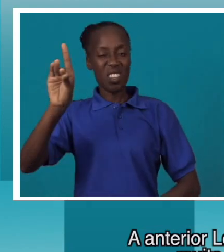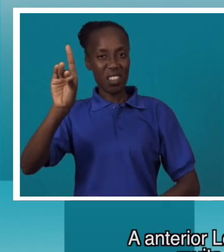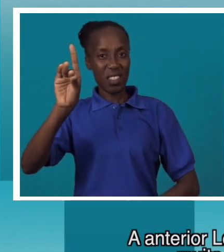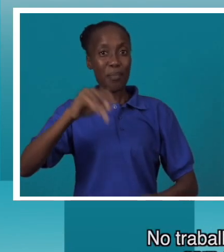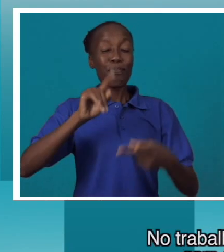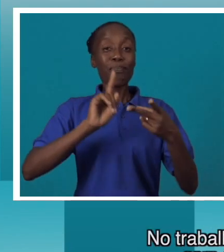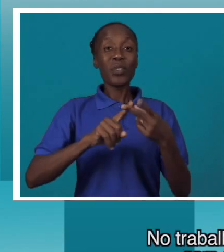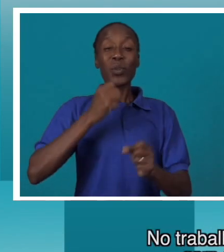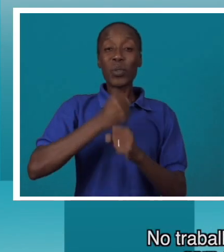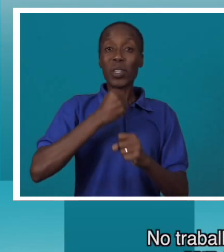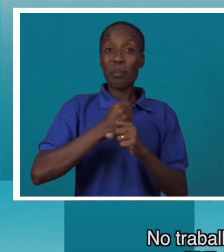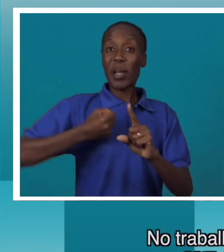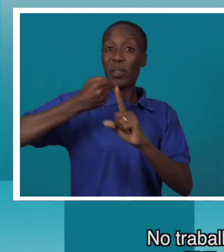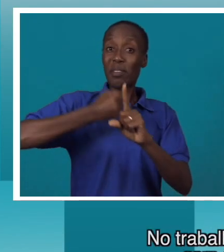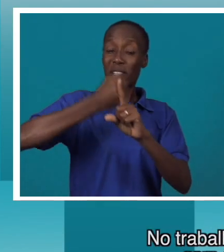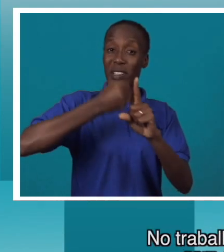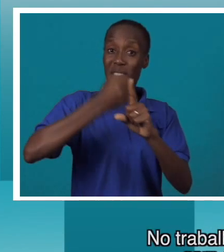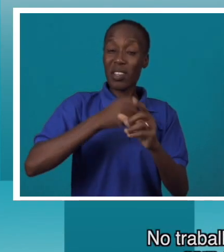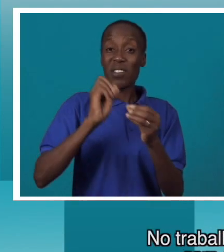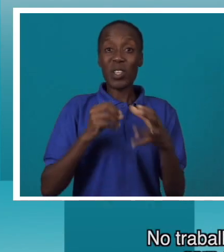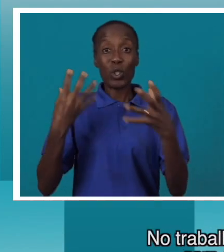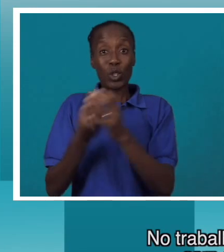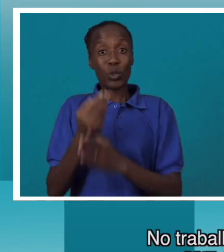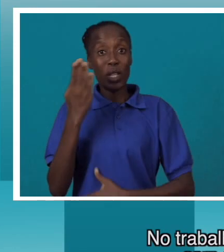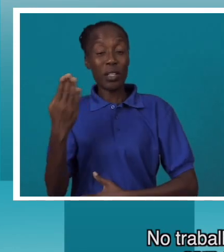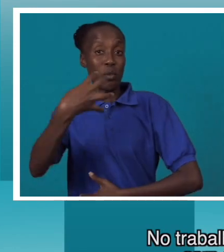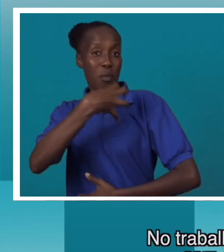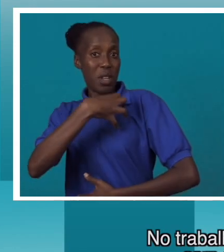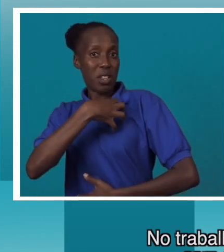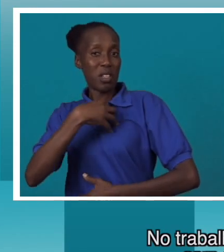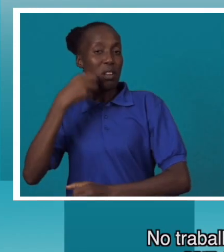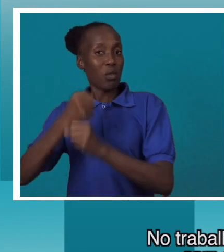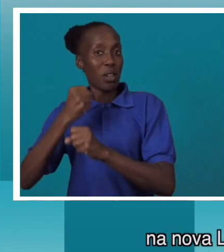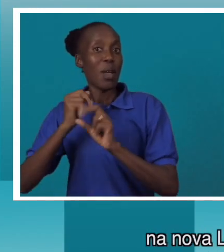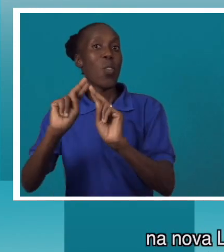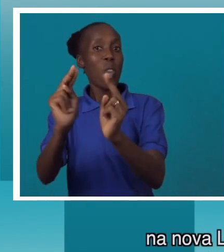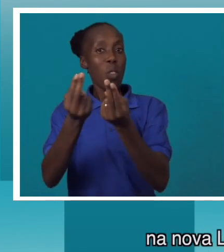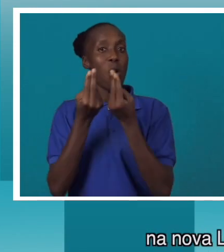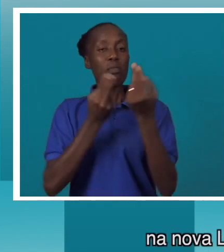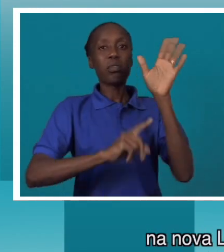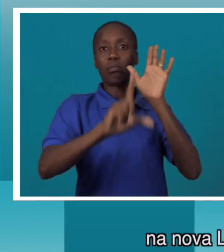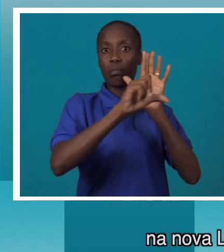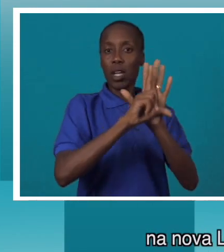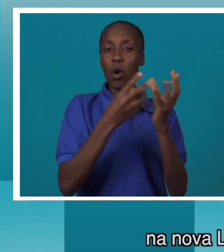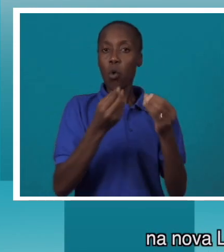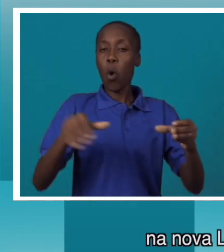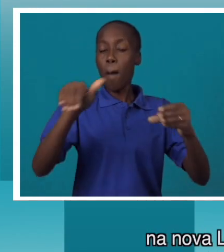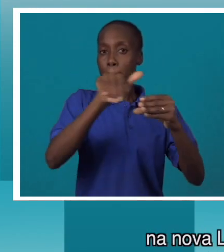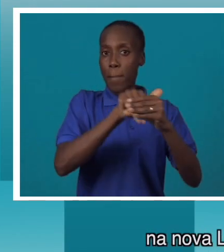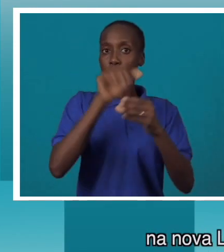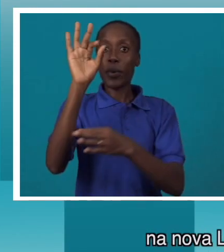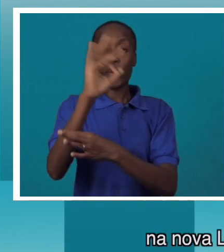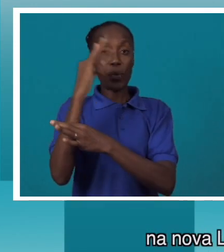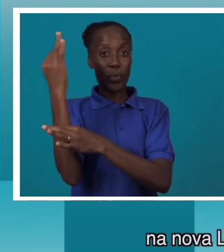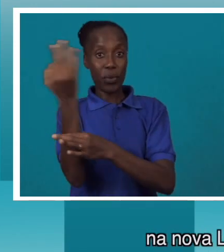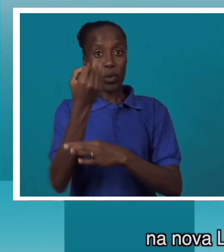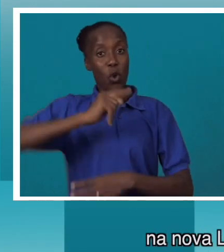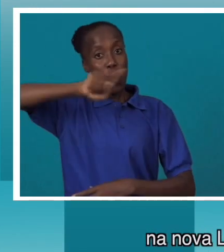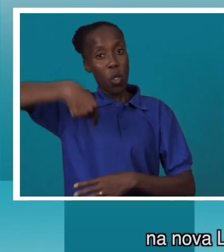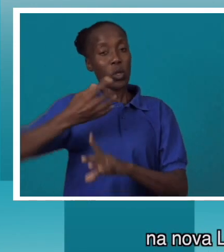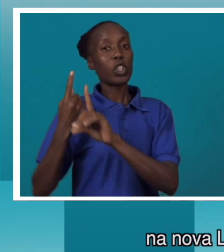deficiência no trabalho da advocacia que fizemos junto do Ministério do Trabalho a nova lei como membros do